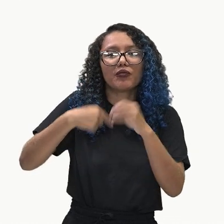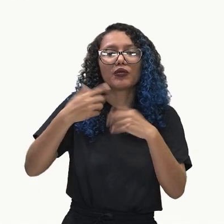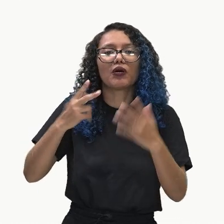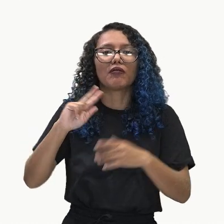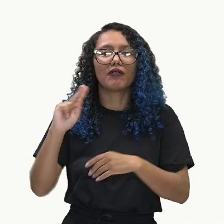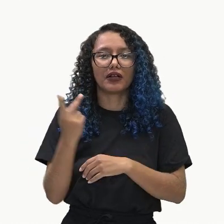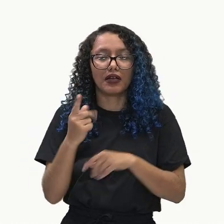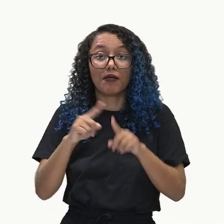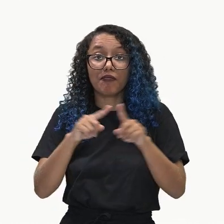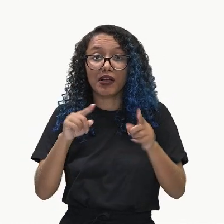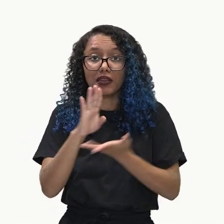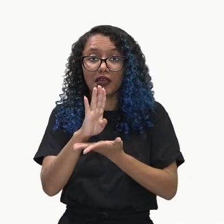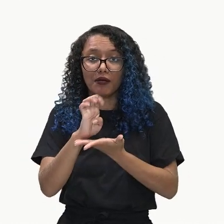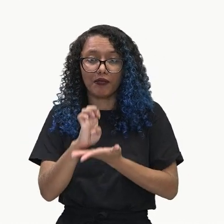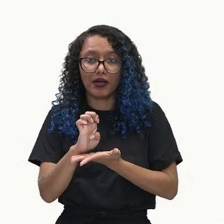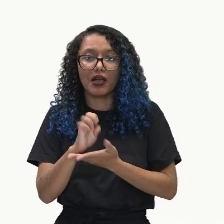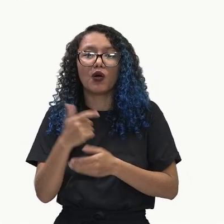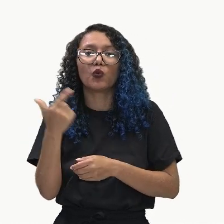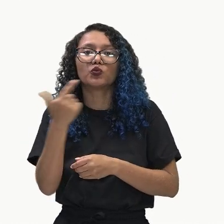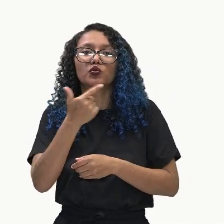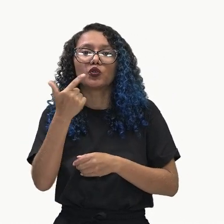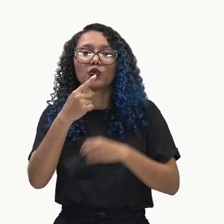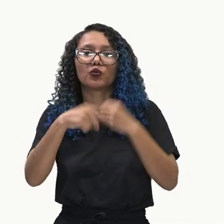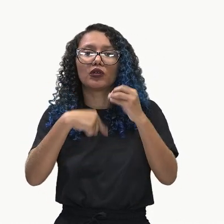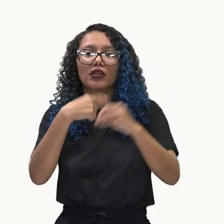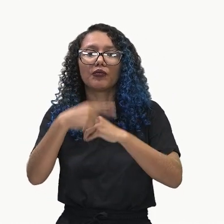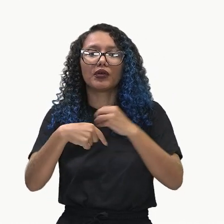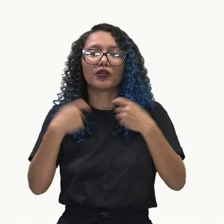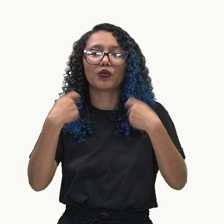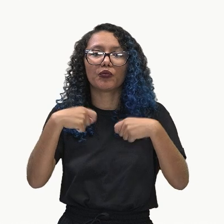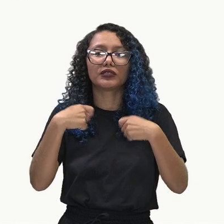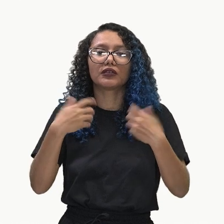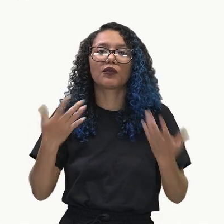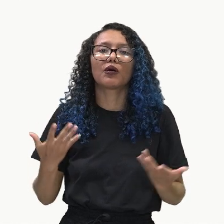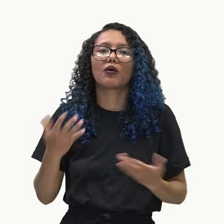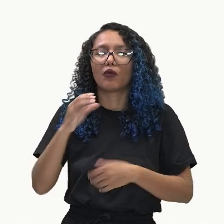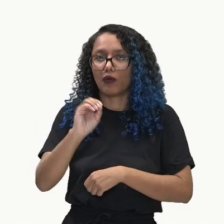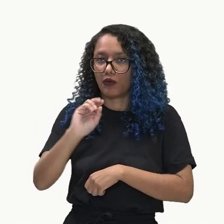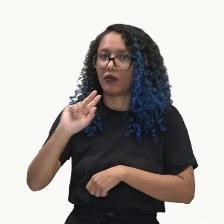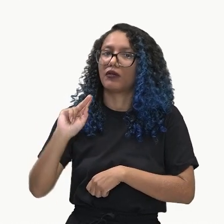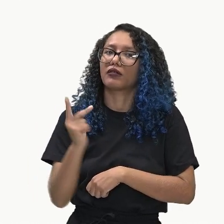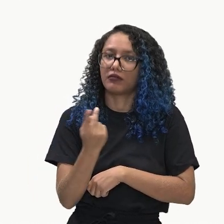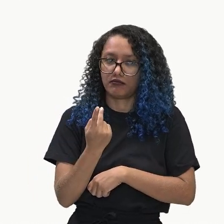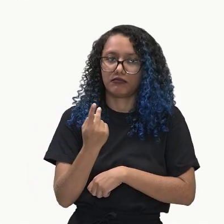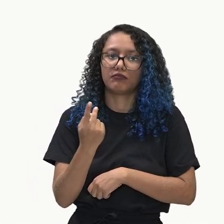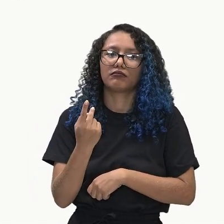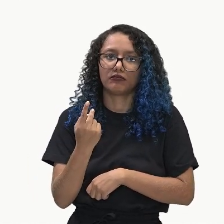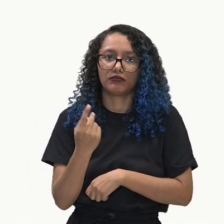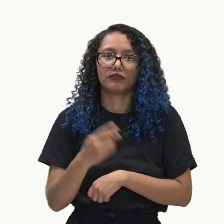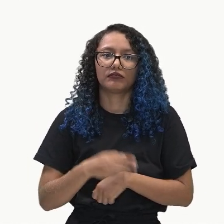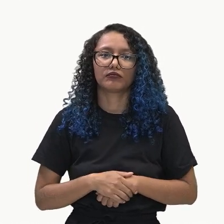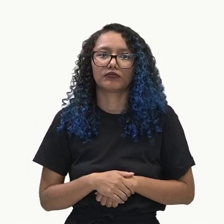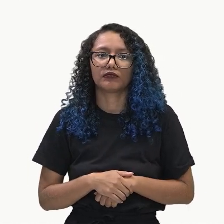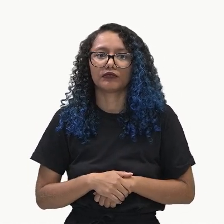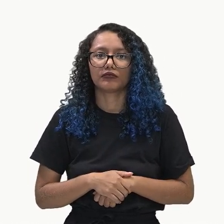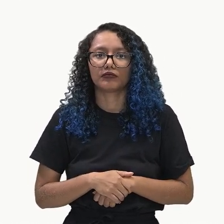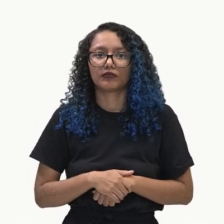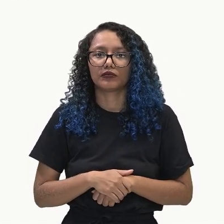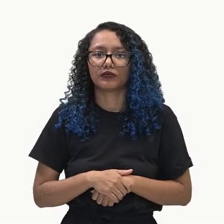o segundo elemento tem que ser OH, certo?